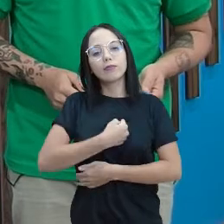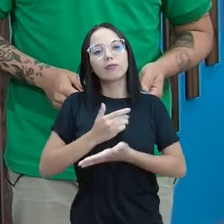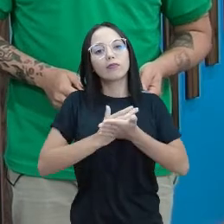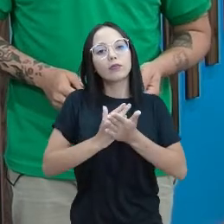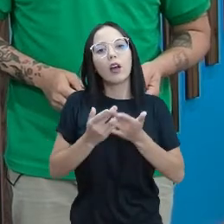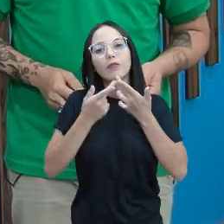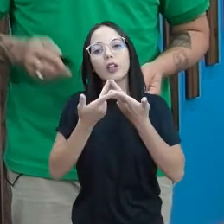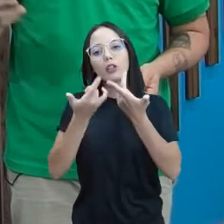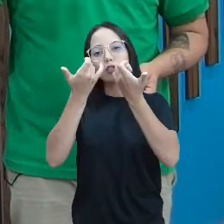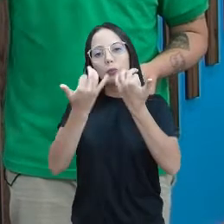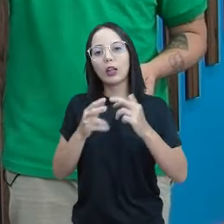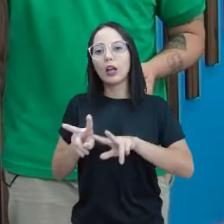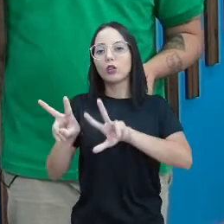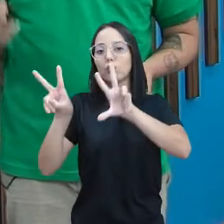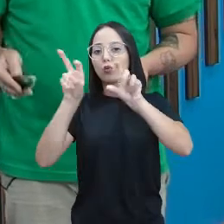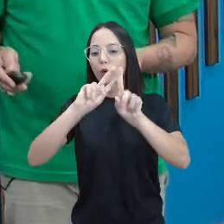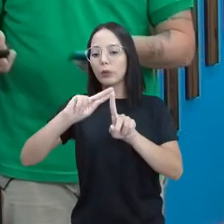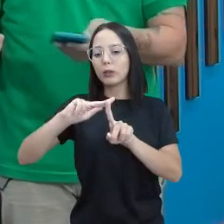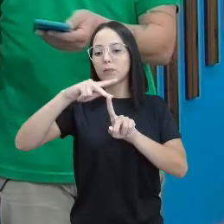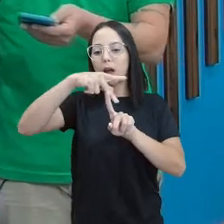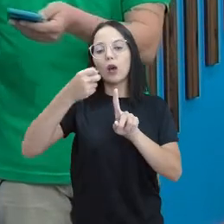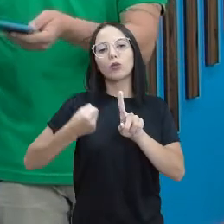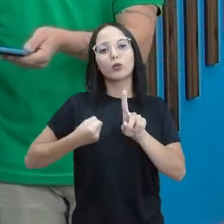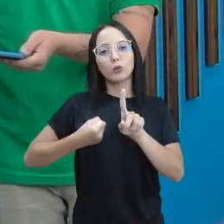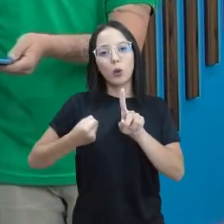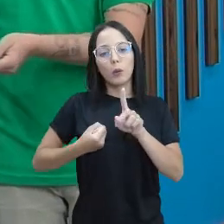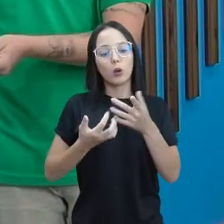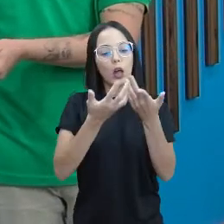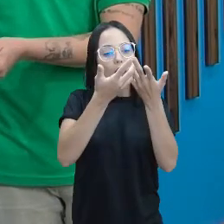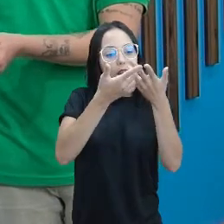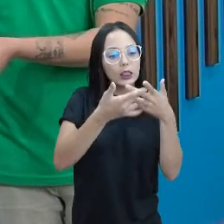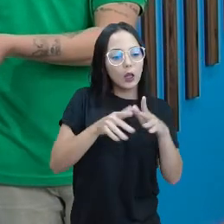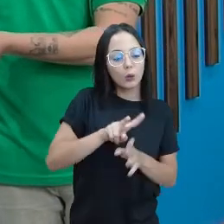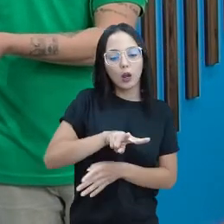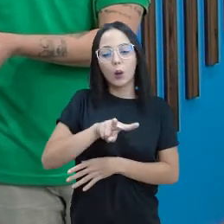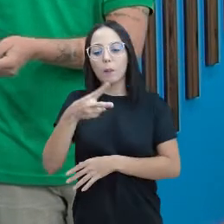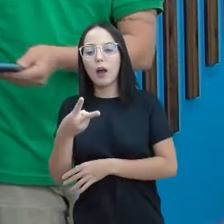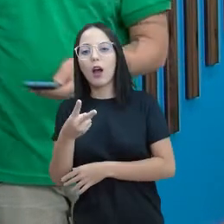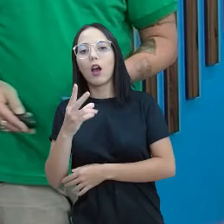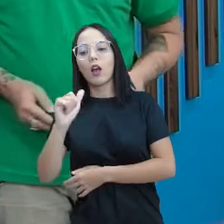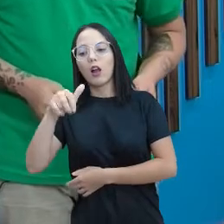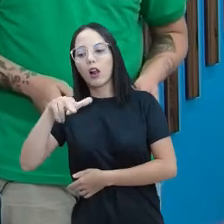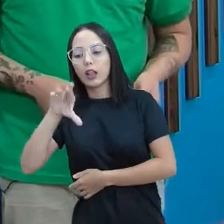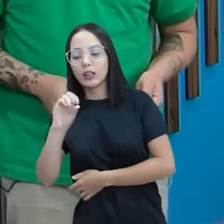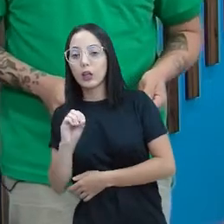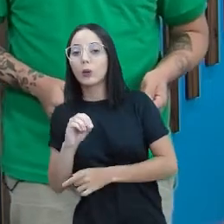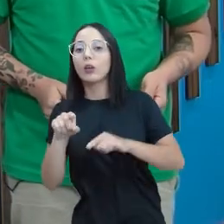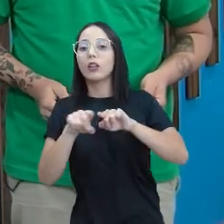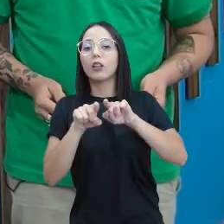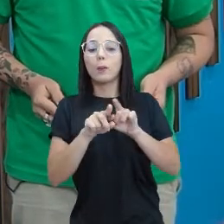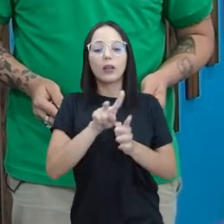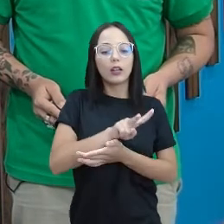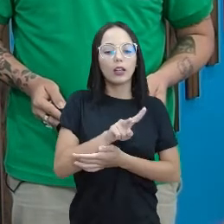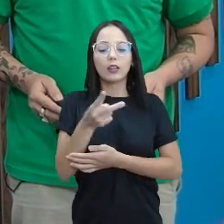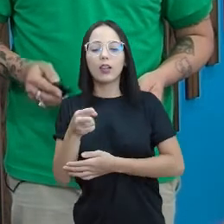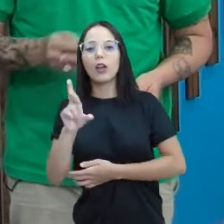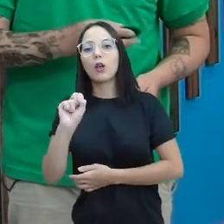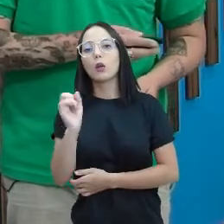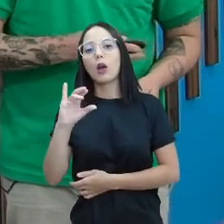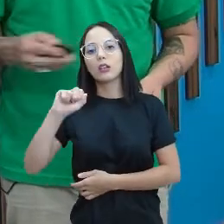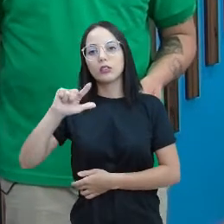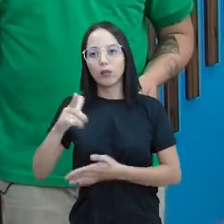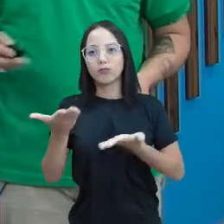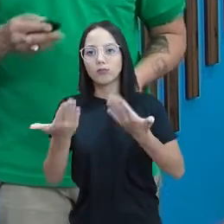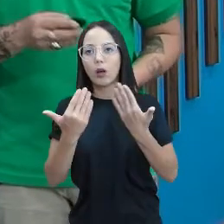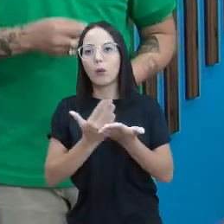falar da potenciação, onde esse expoente passa de natural para inteiro, de inteiro para um número racional, tá certo? Então vamos,